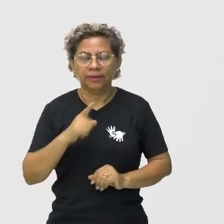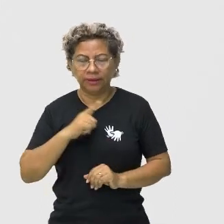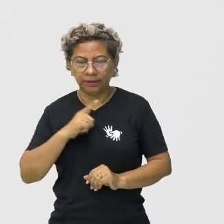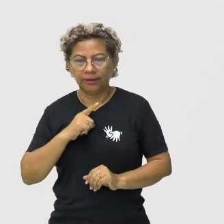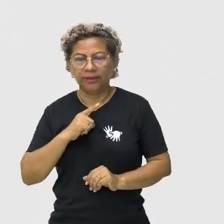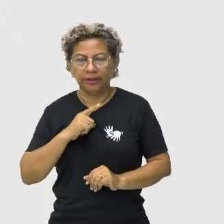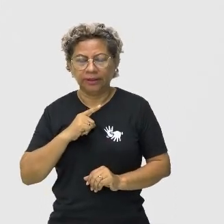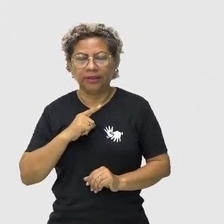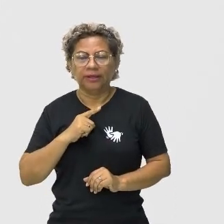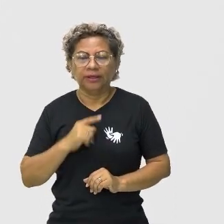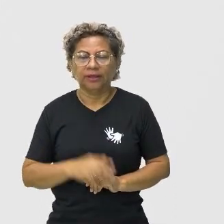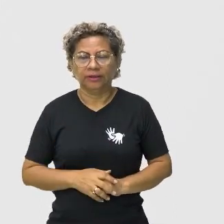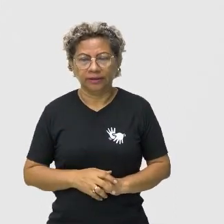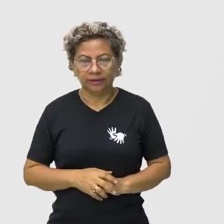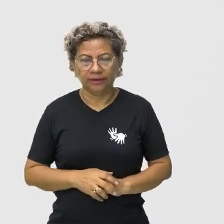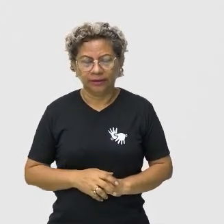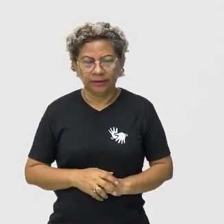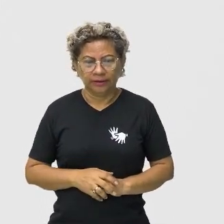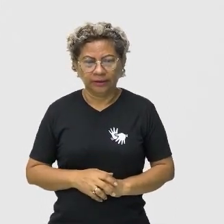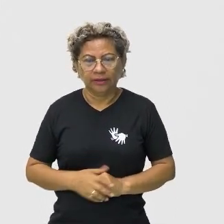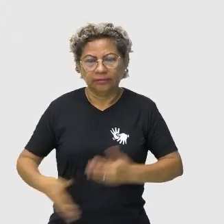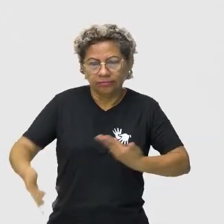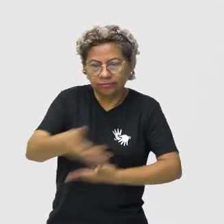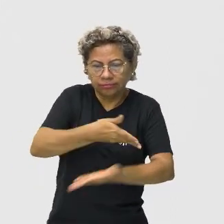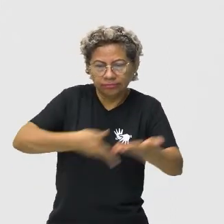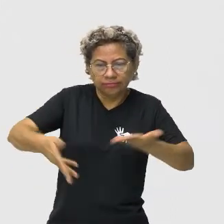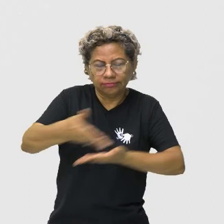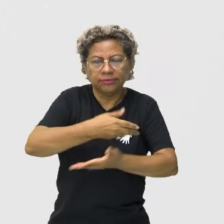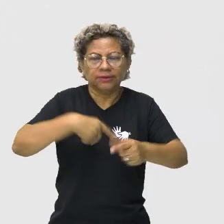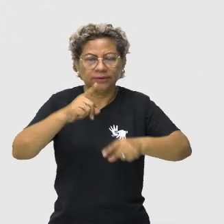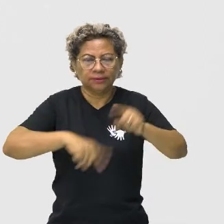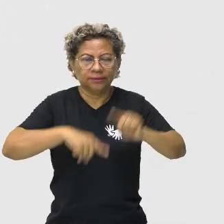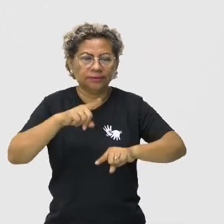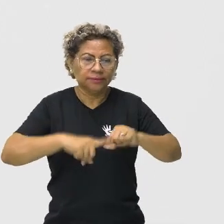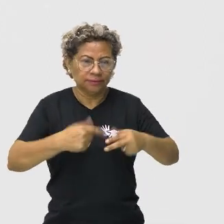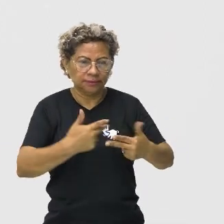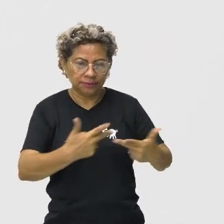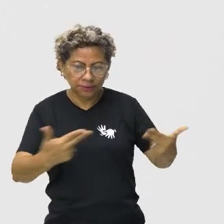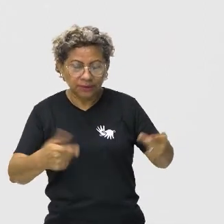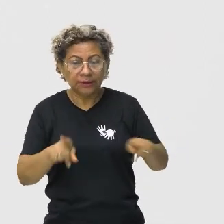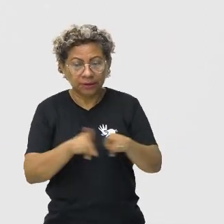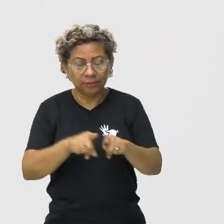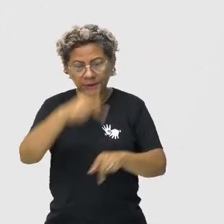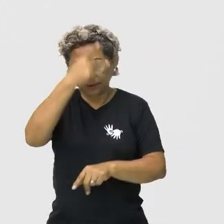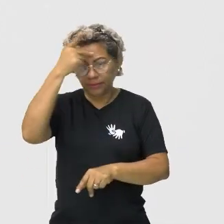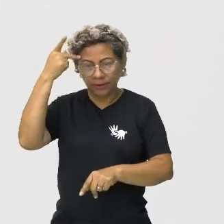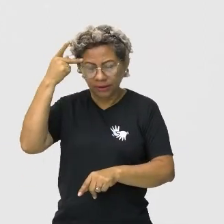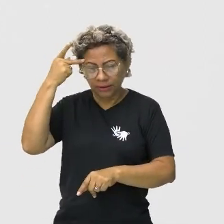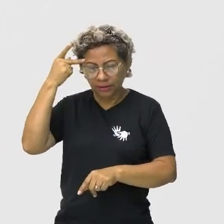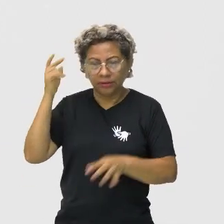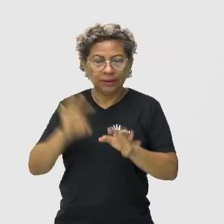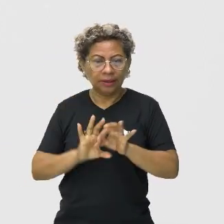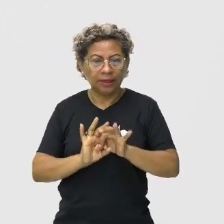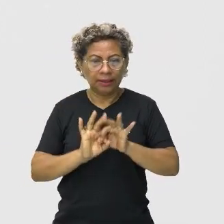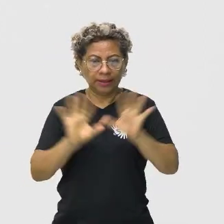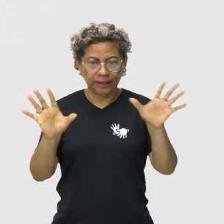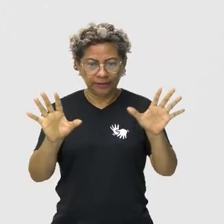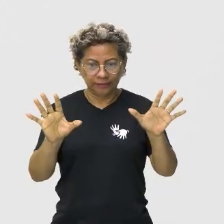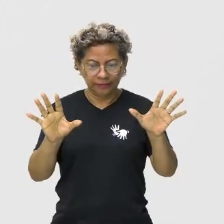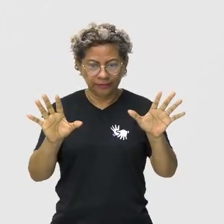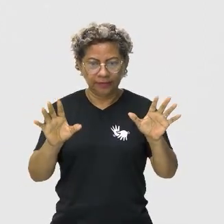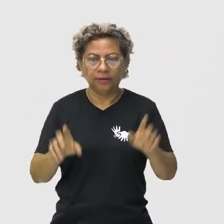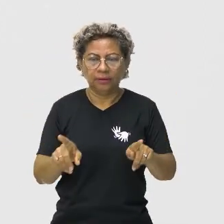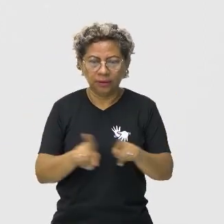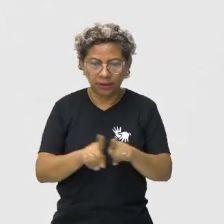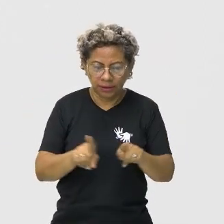importações, a permissão para livre circulação de bens, mercadorias e pessoas. E nesse finalzinho, gente, além da